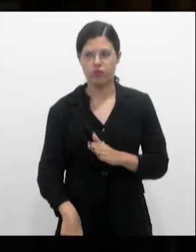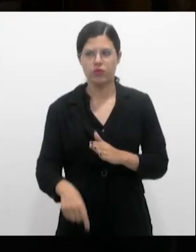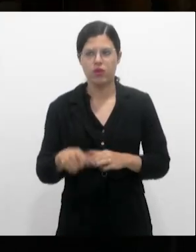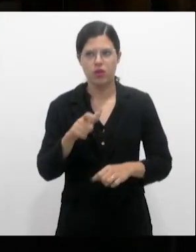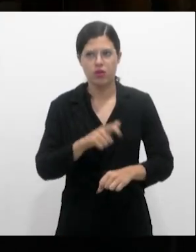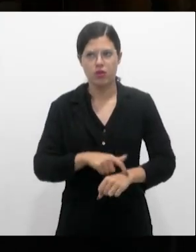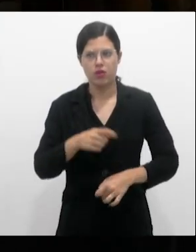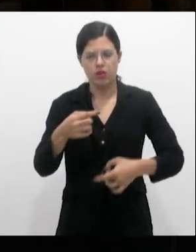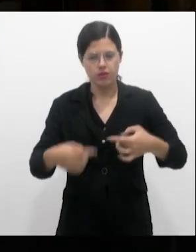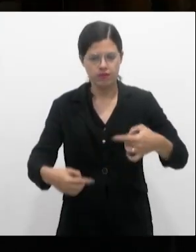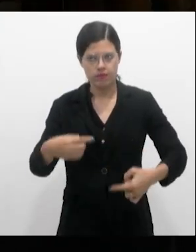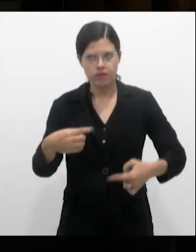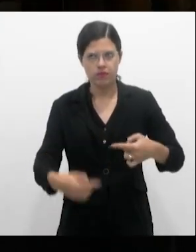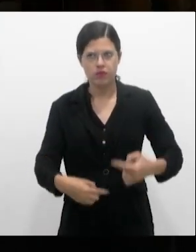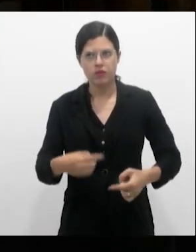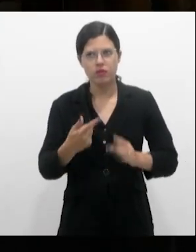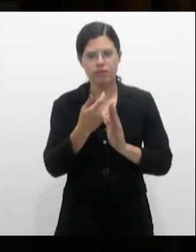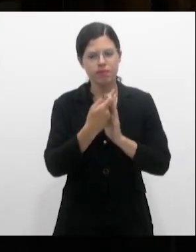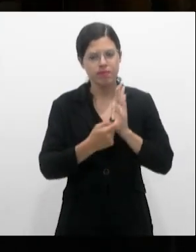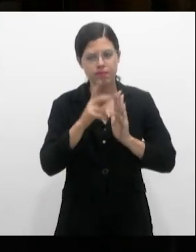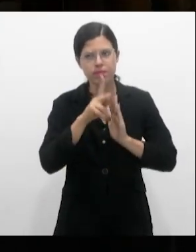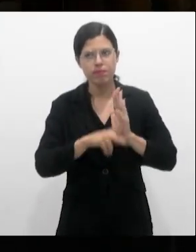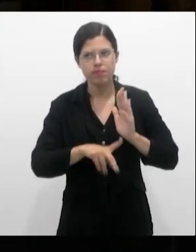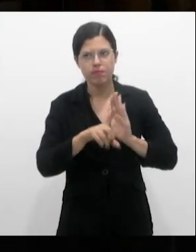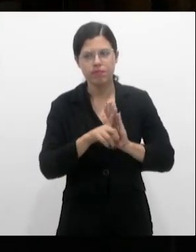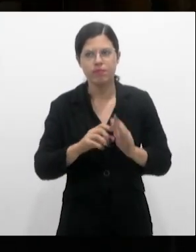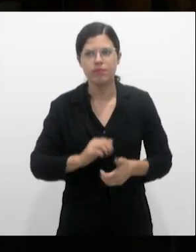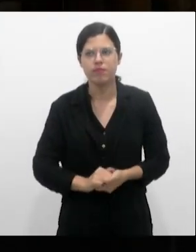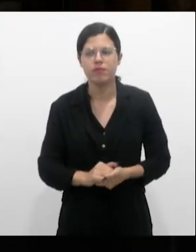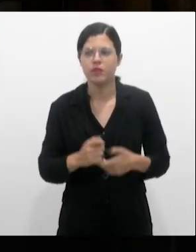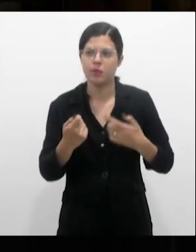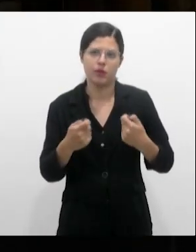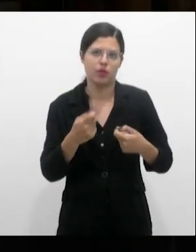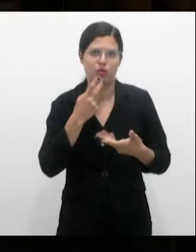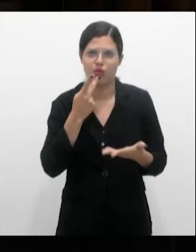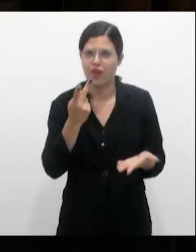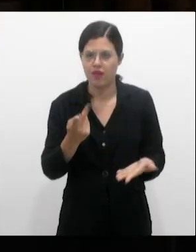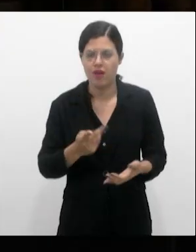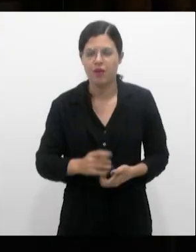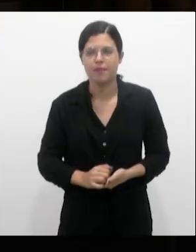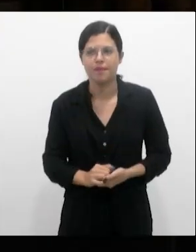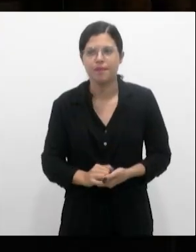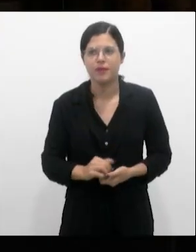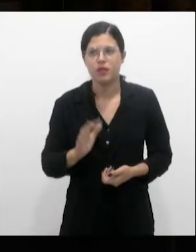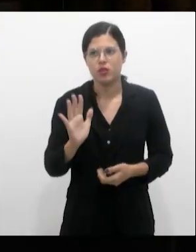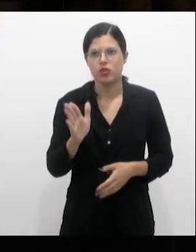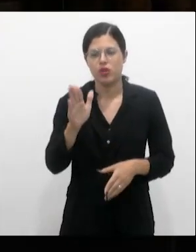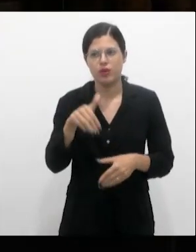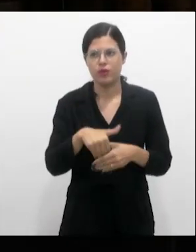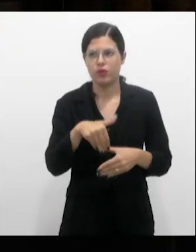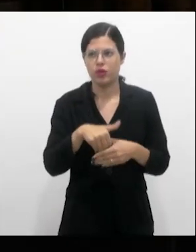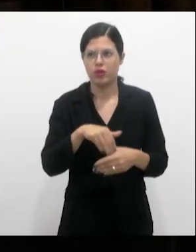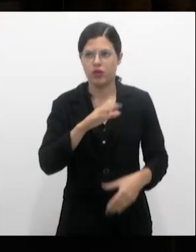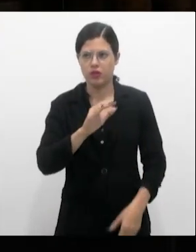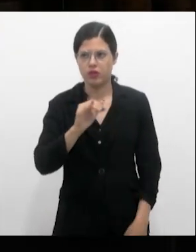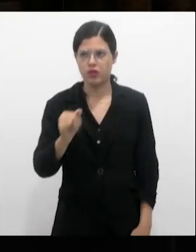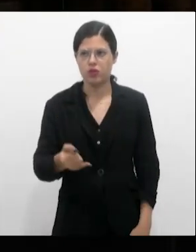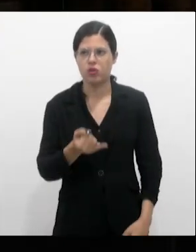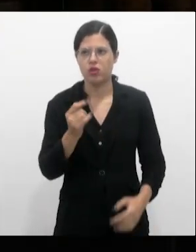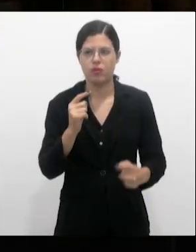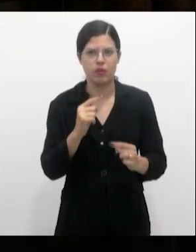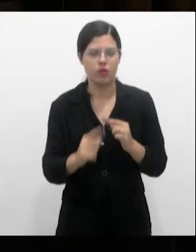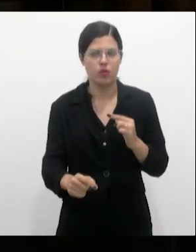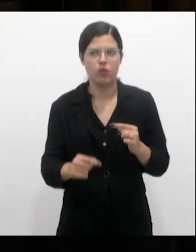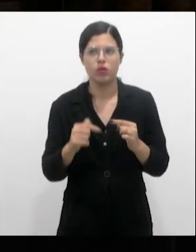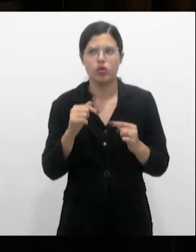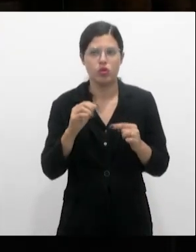de discutir a matéria. Não preciso dizer que já votei na CCJ pela